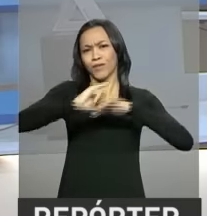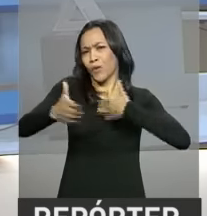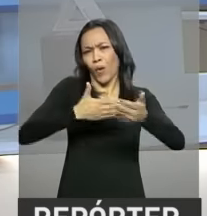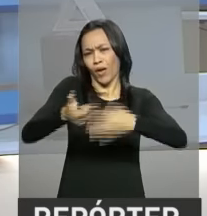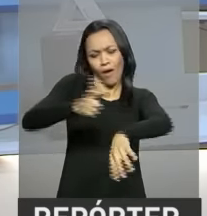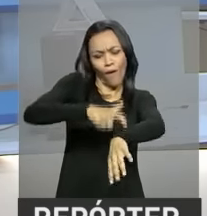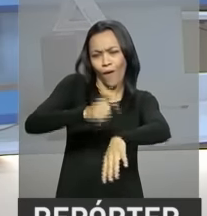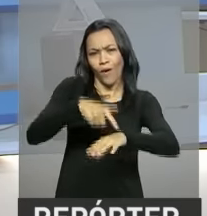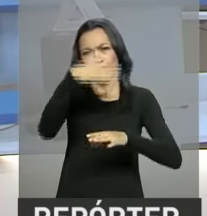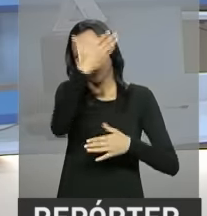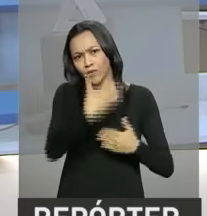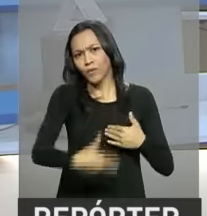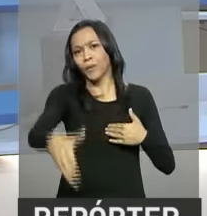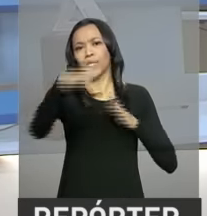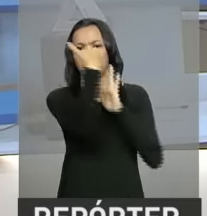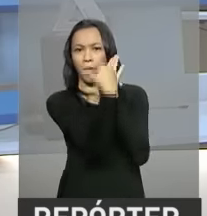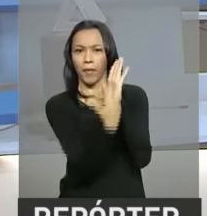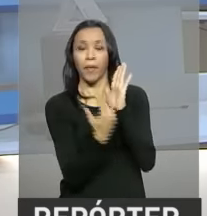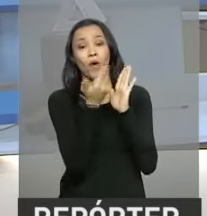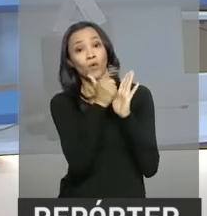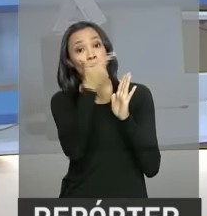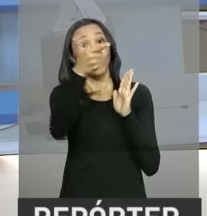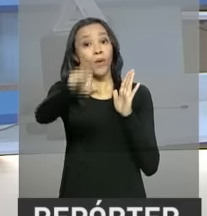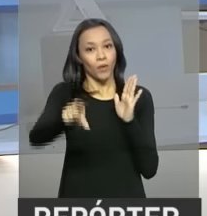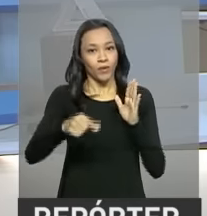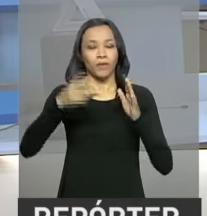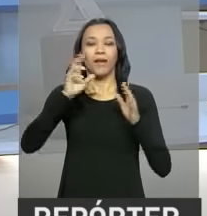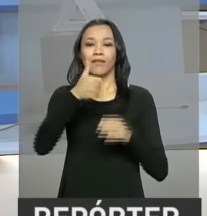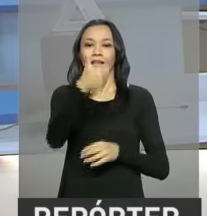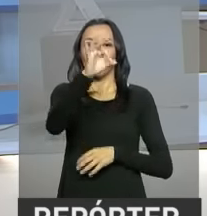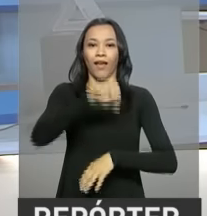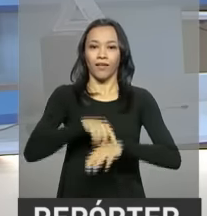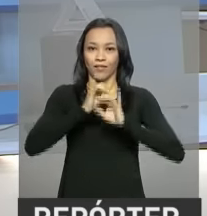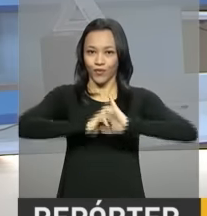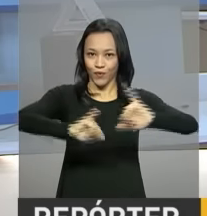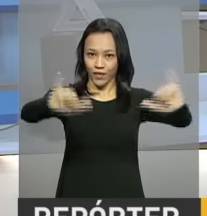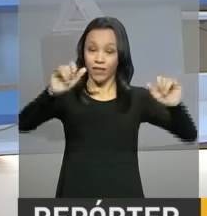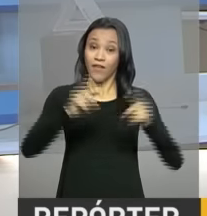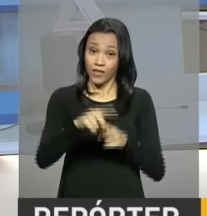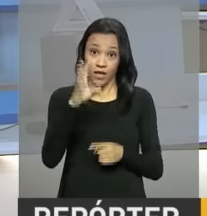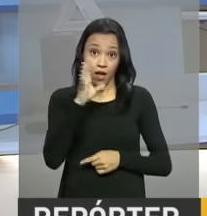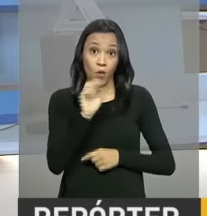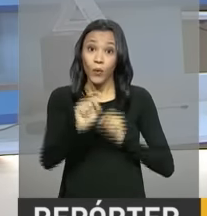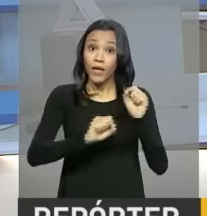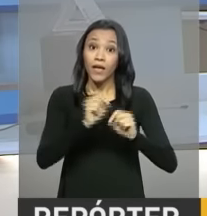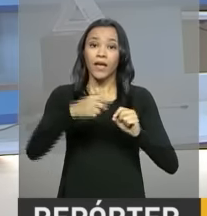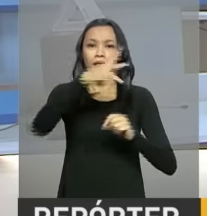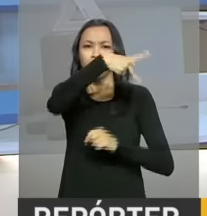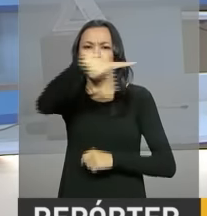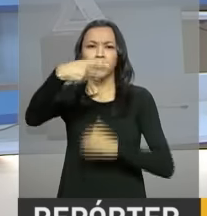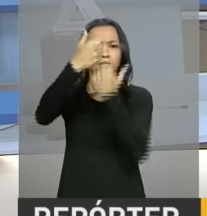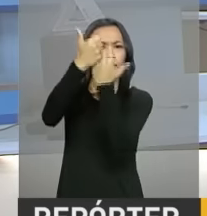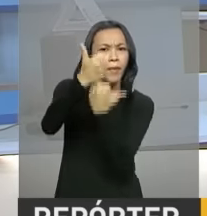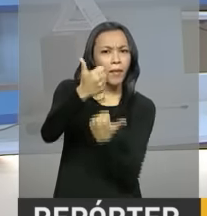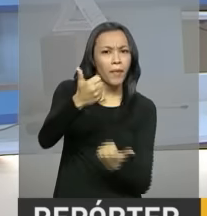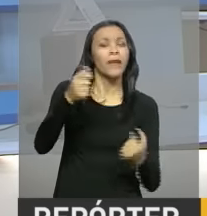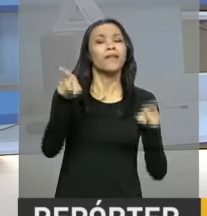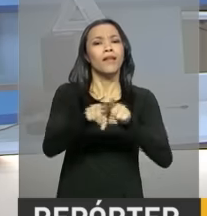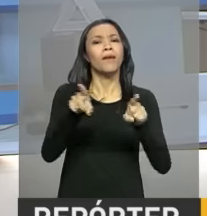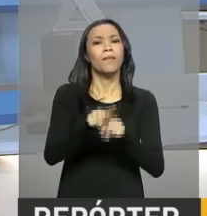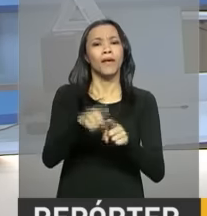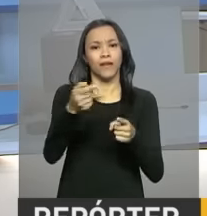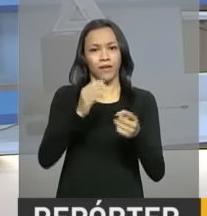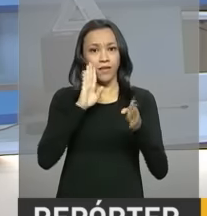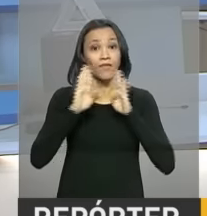momento na nossa programação Ou no próximo boletim de notícias às 10 horas acompanha as novidades do executivo Federal também nas nossas redes